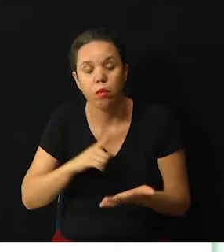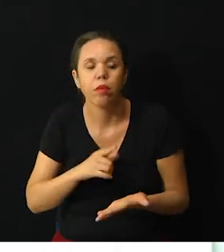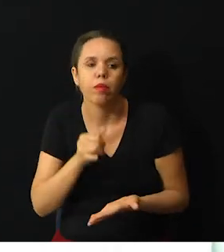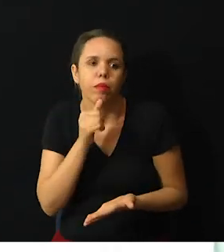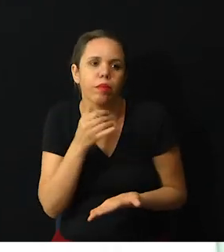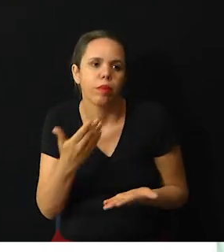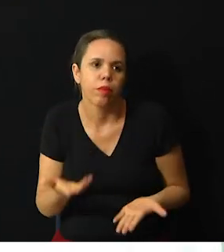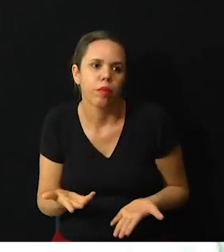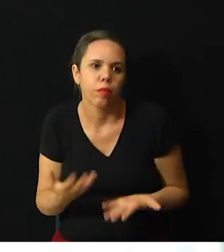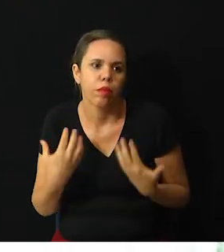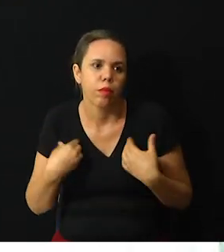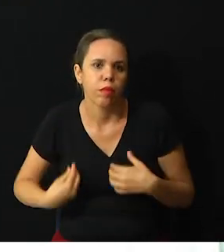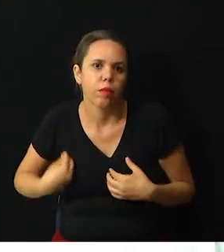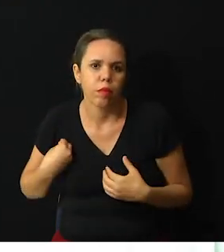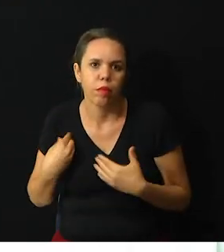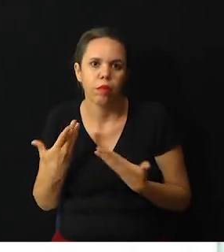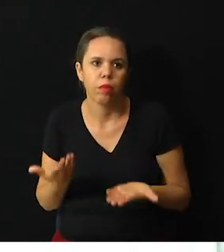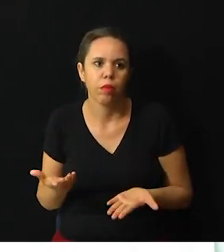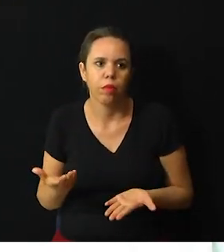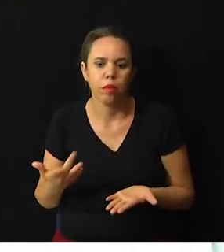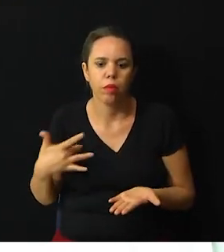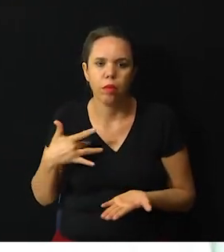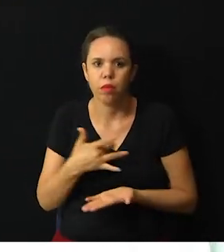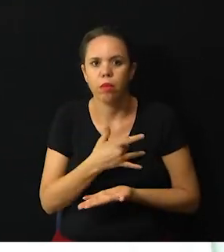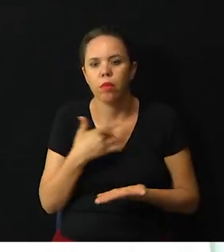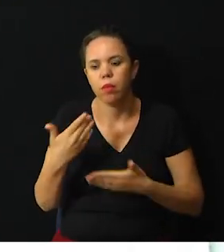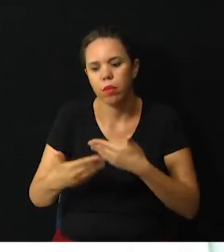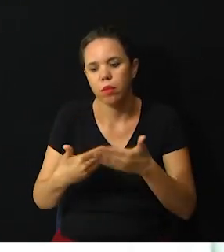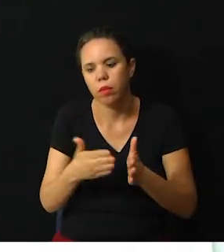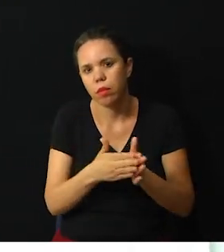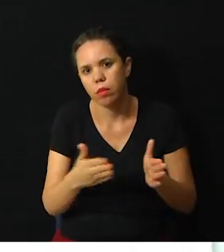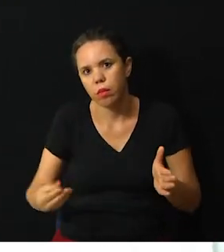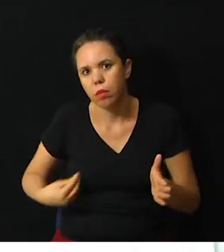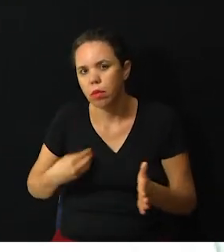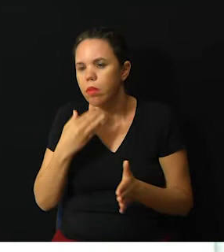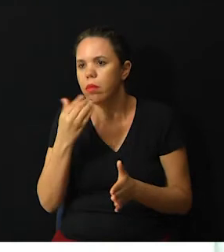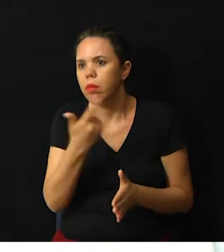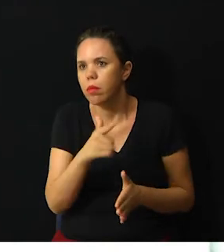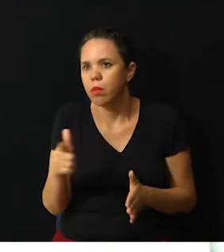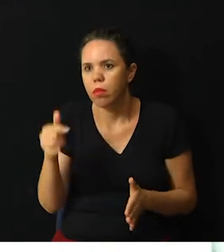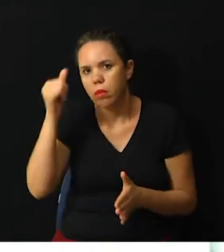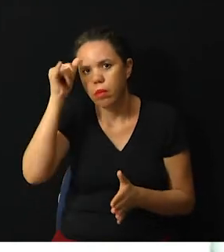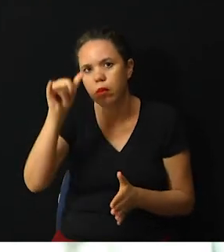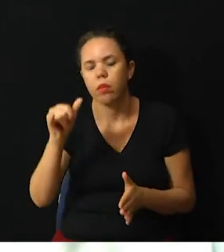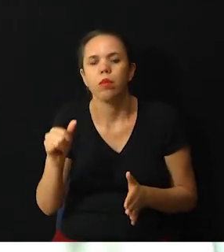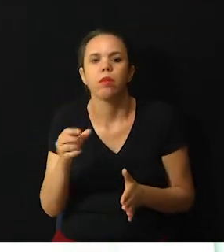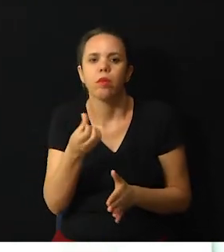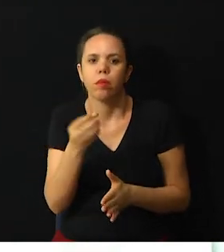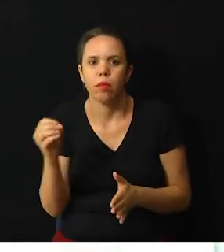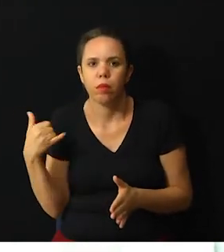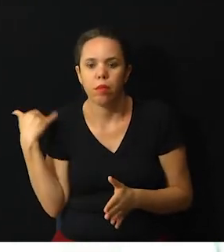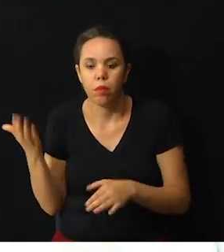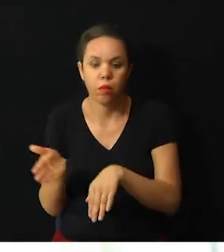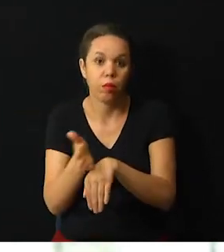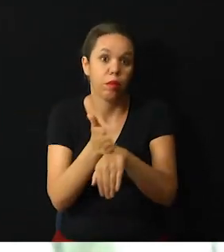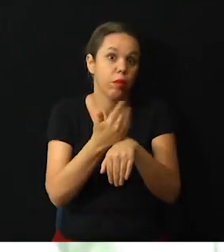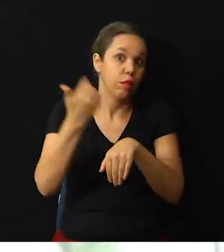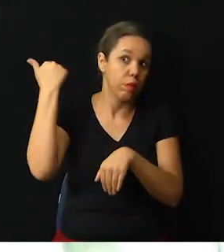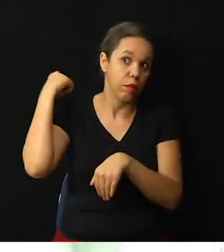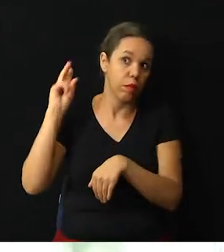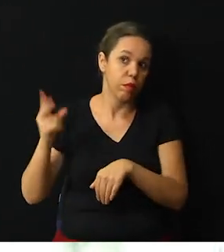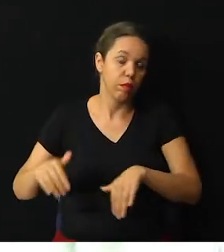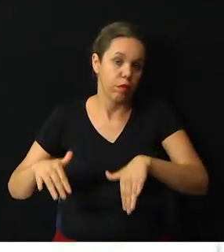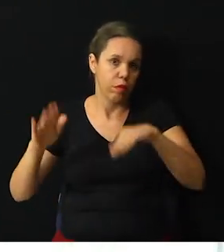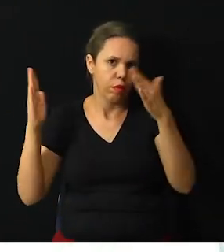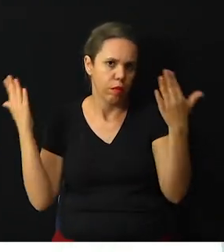e eles são a forma como você investe na sua saúde ao longo da vida. Não adianta querer prevenir Alzheimer aos 60, tem que prevenir Alzheimer